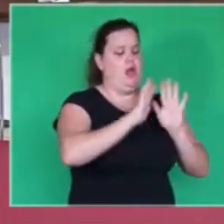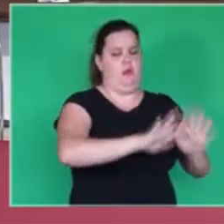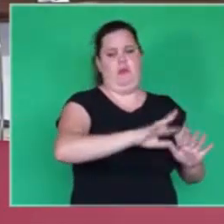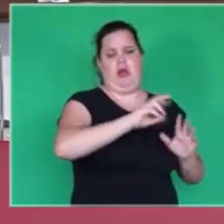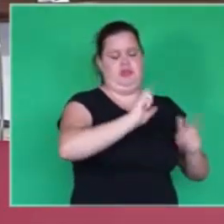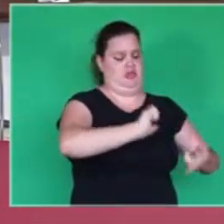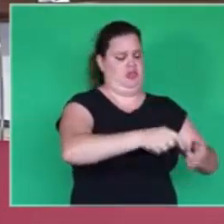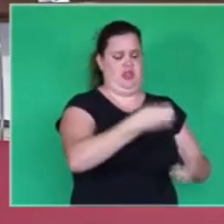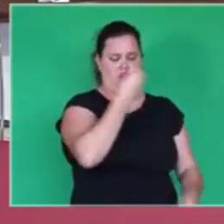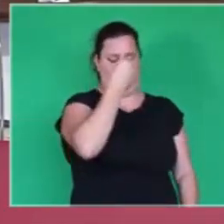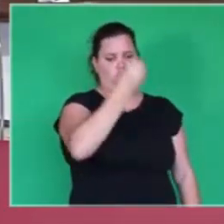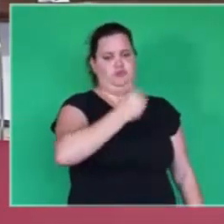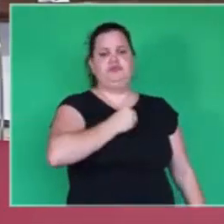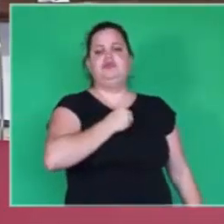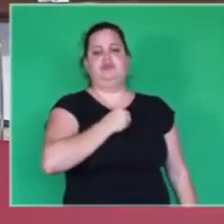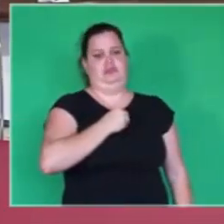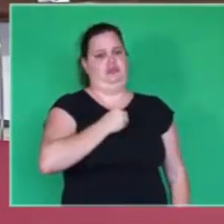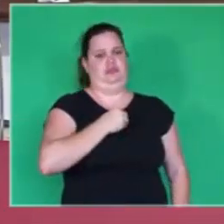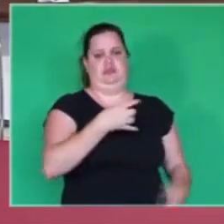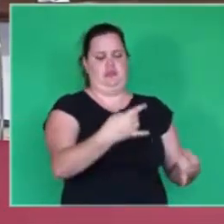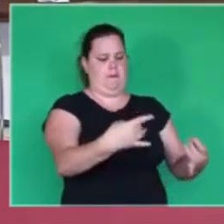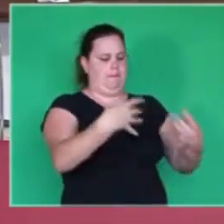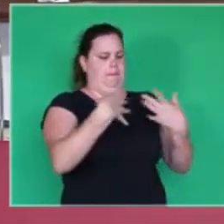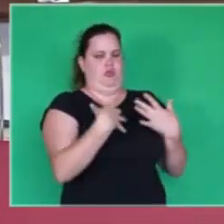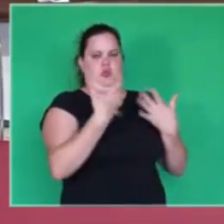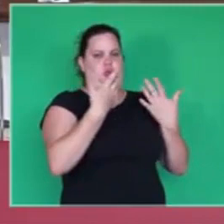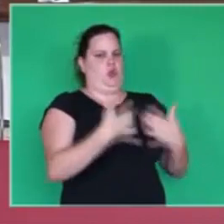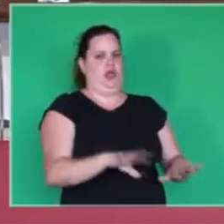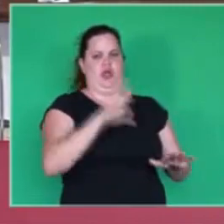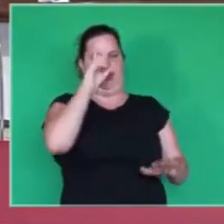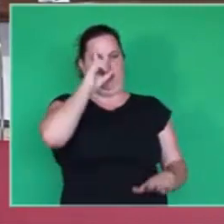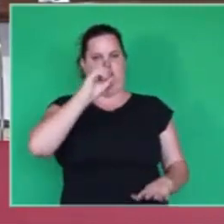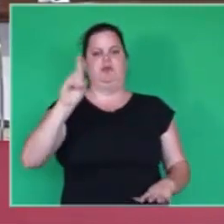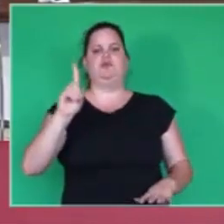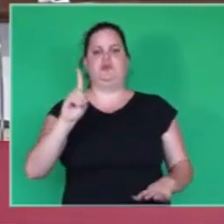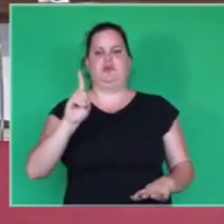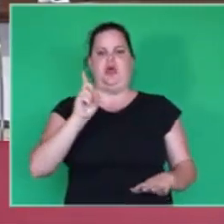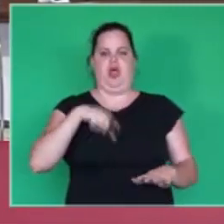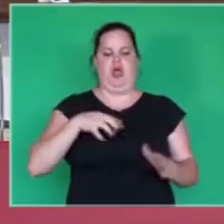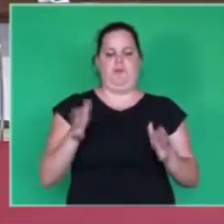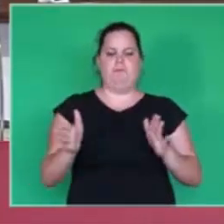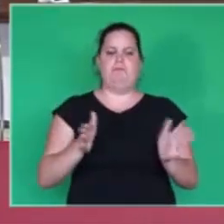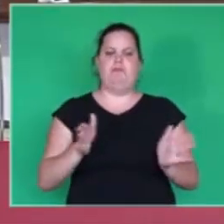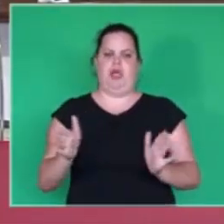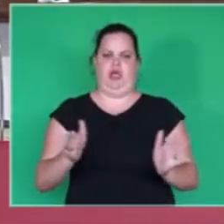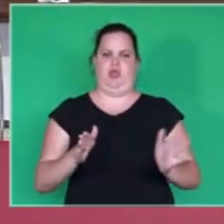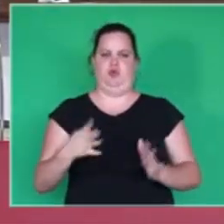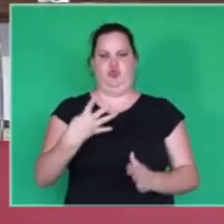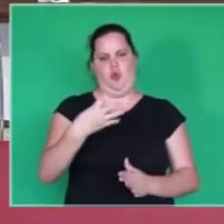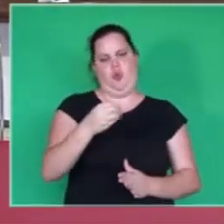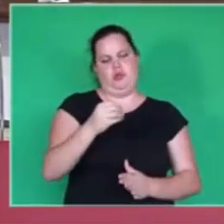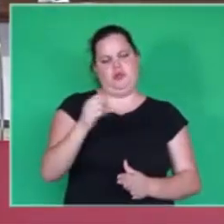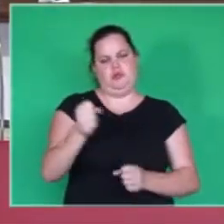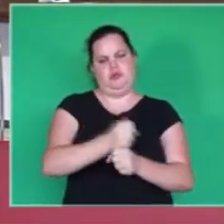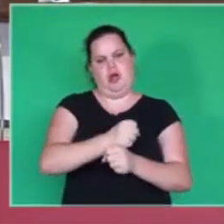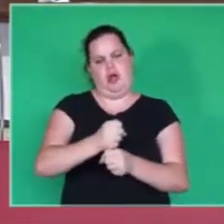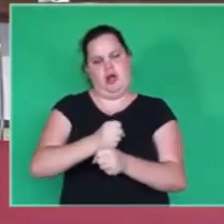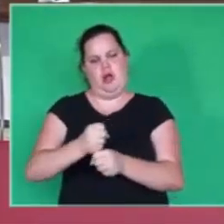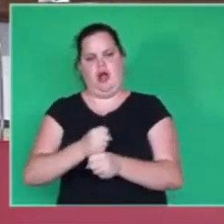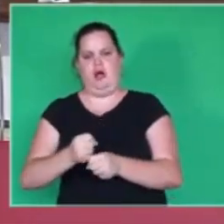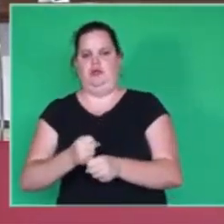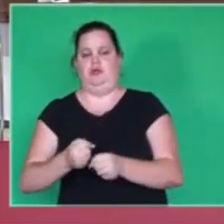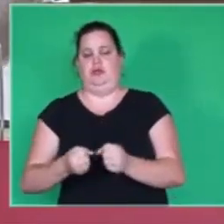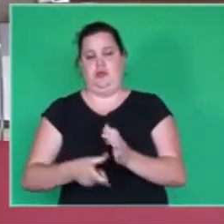aos profetas. Foi chamado o período interbíblico, 400 anos antes